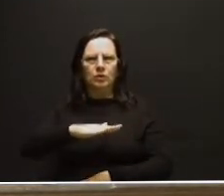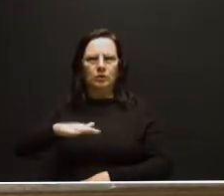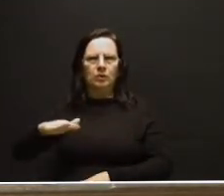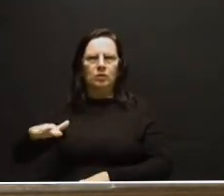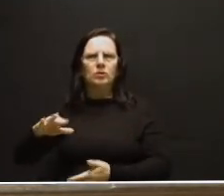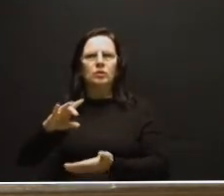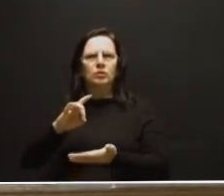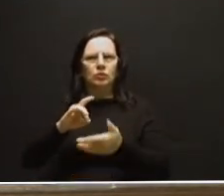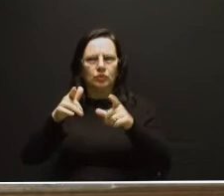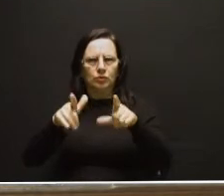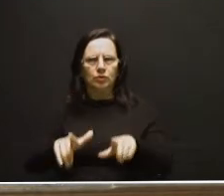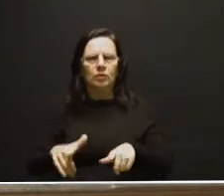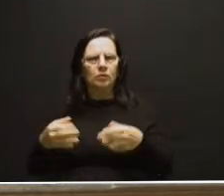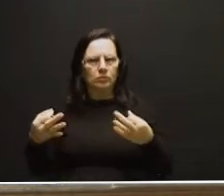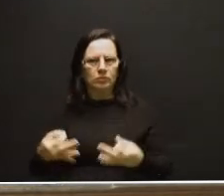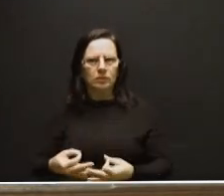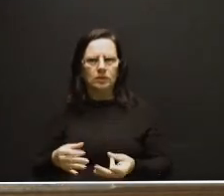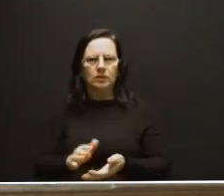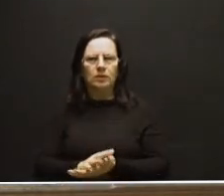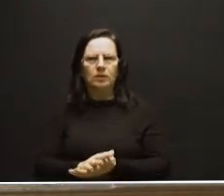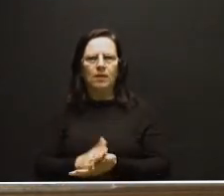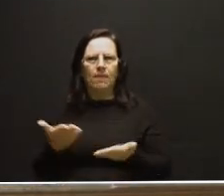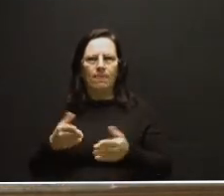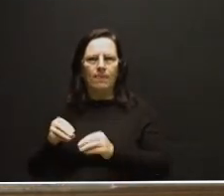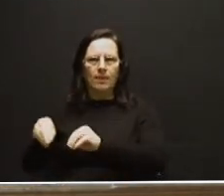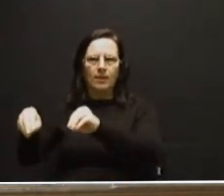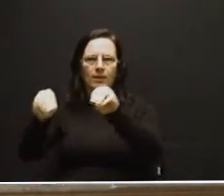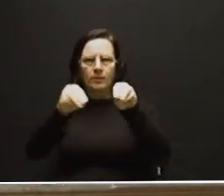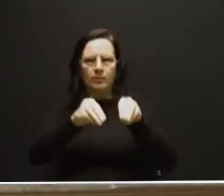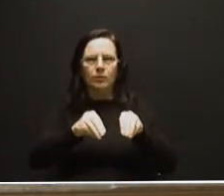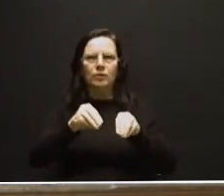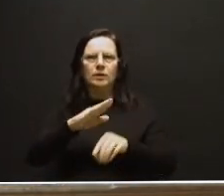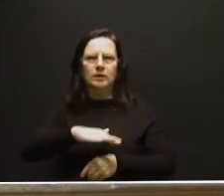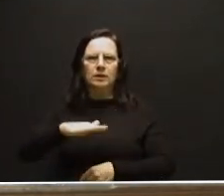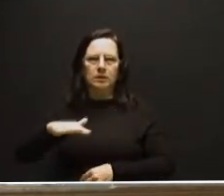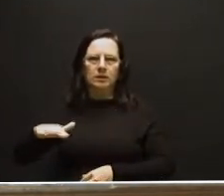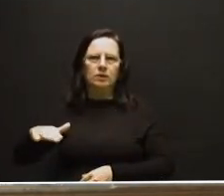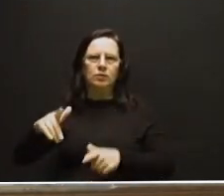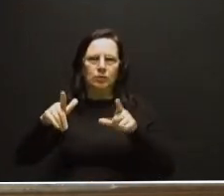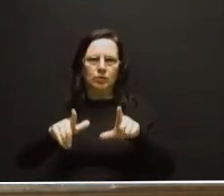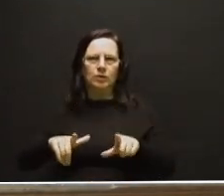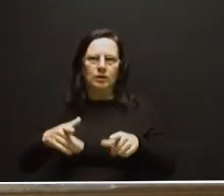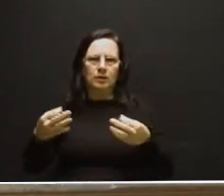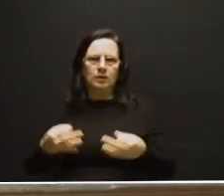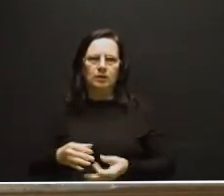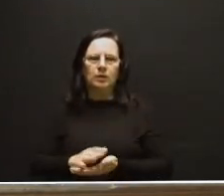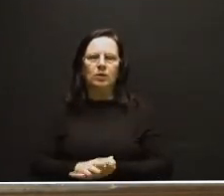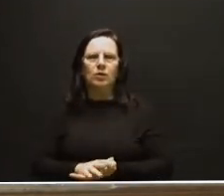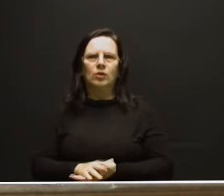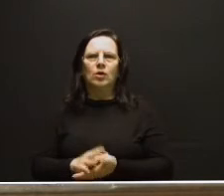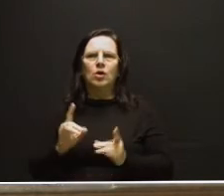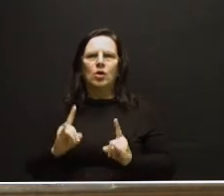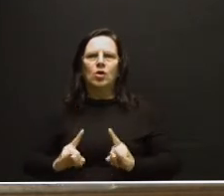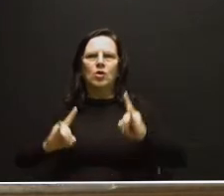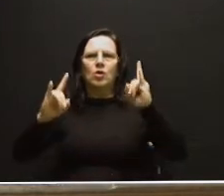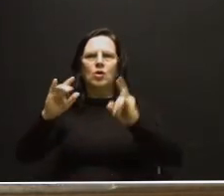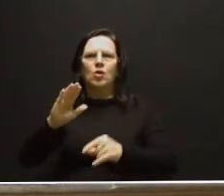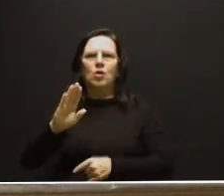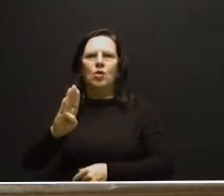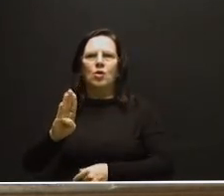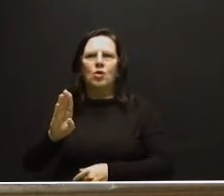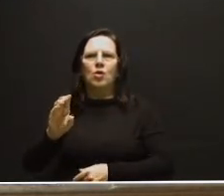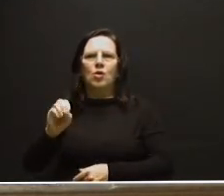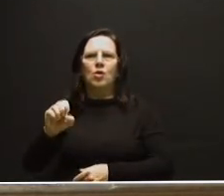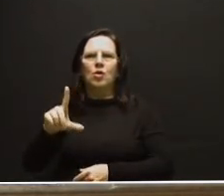um lugar decente espero que agora transfira as crianças né lugar decente que no bolso 9 tem um prédio lá o tratamento lá monte